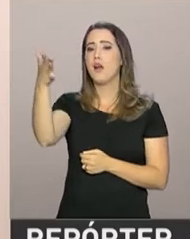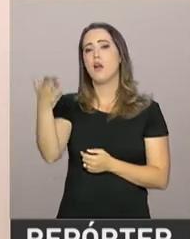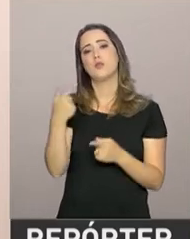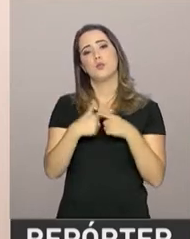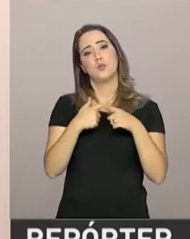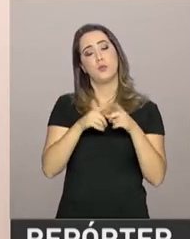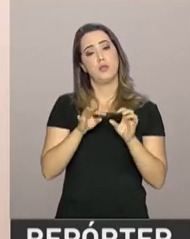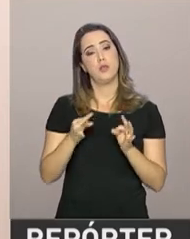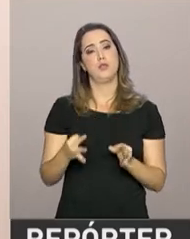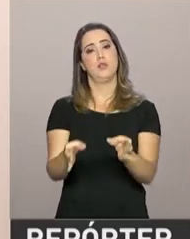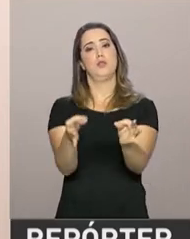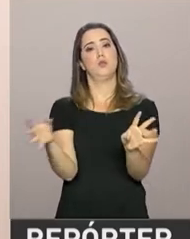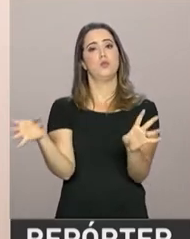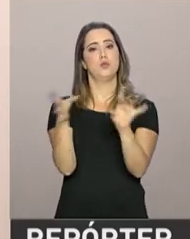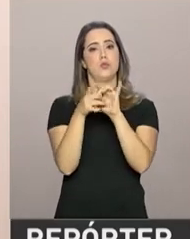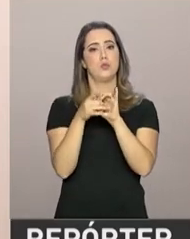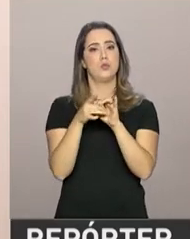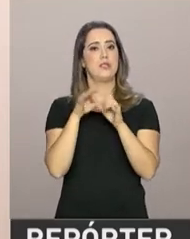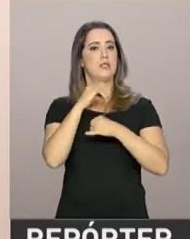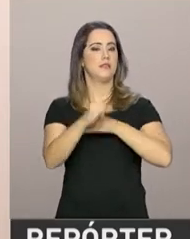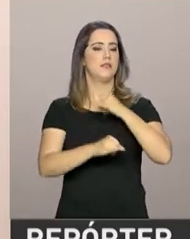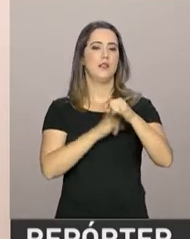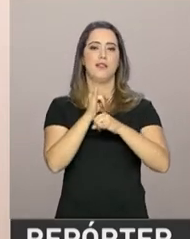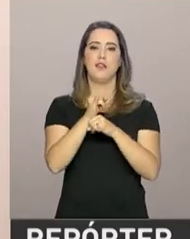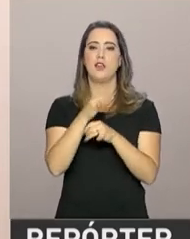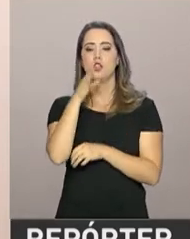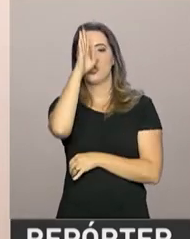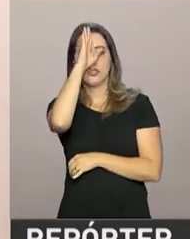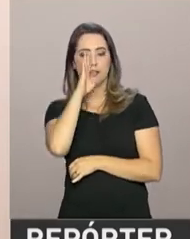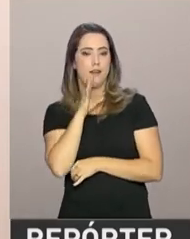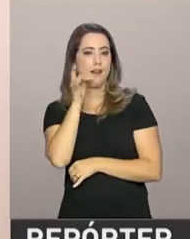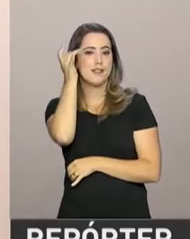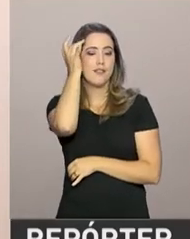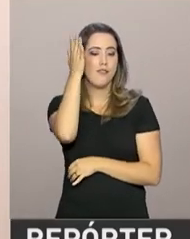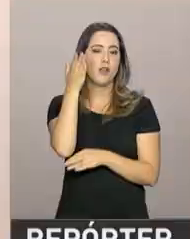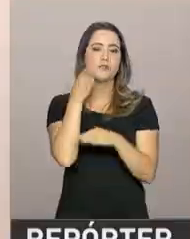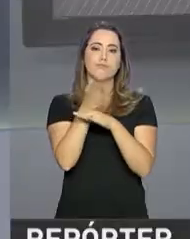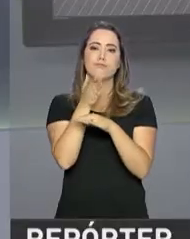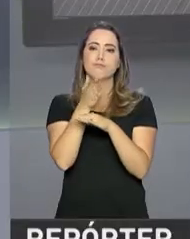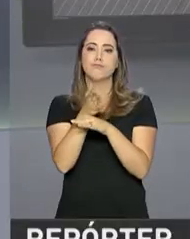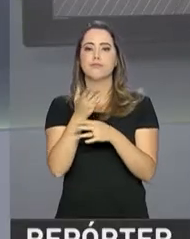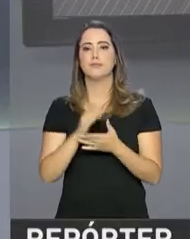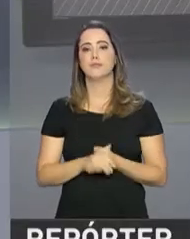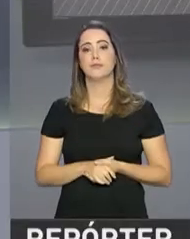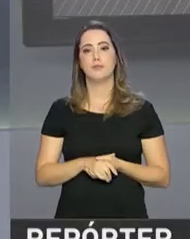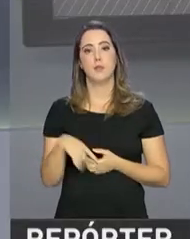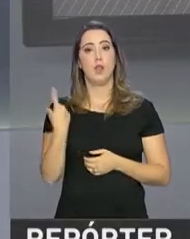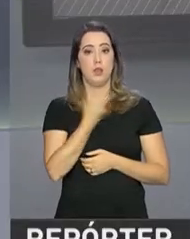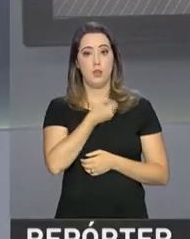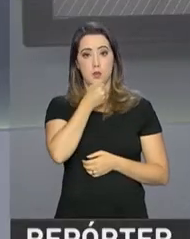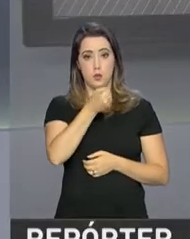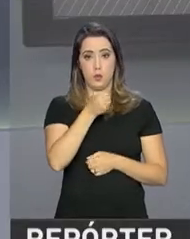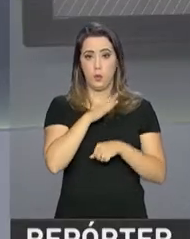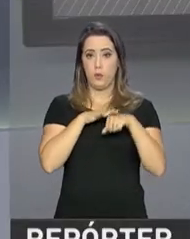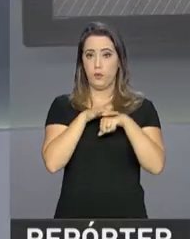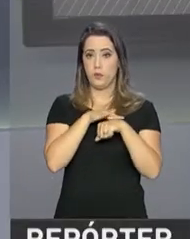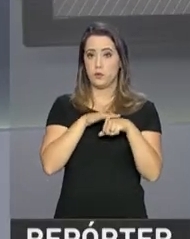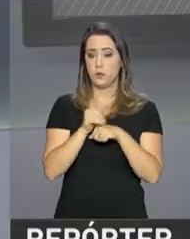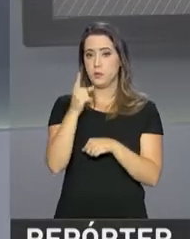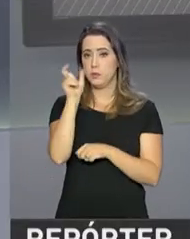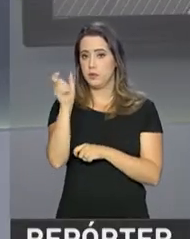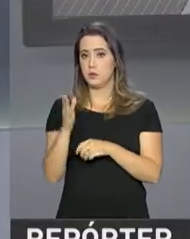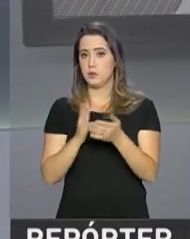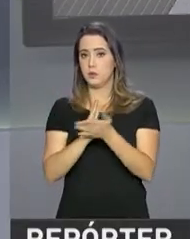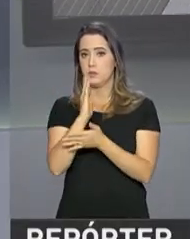tecnológica inteiramente online gratuita de fácil acesso e navegação ea nossa reportagem conversou com uma das